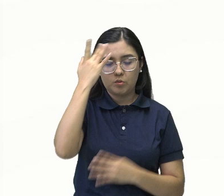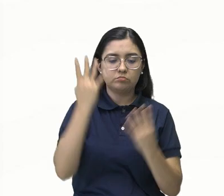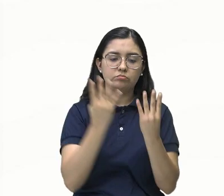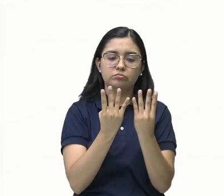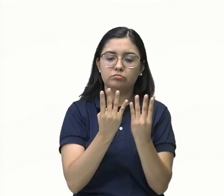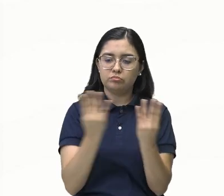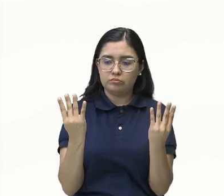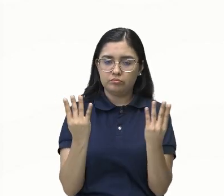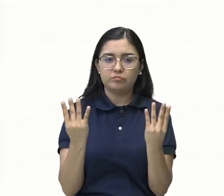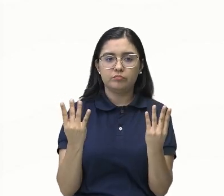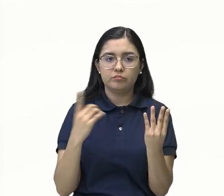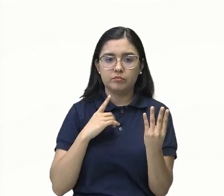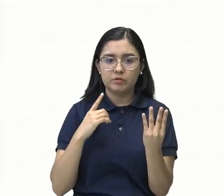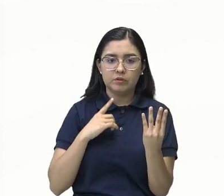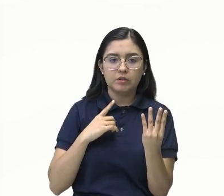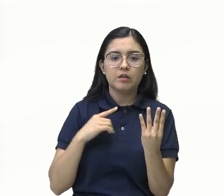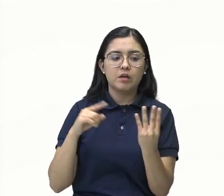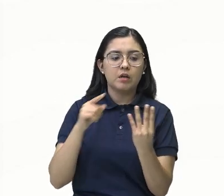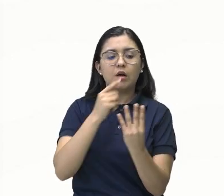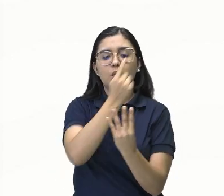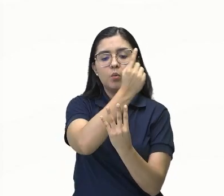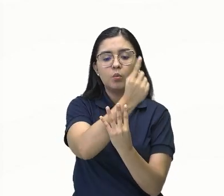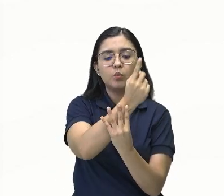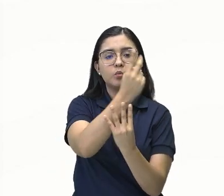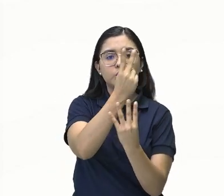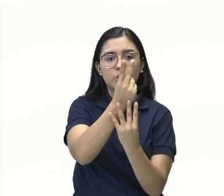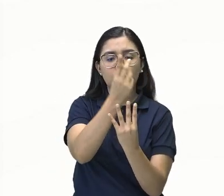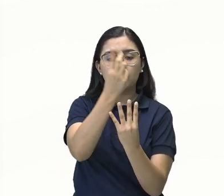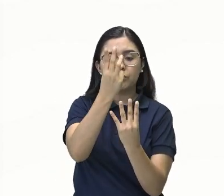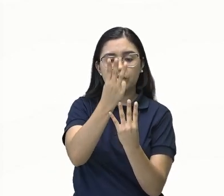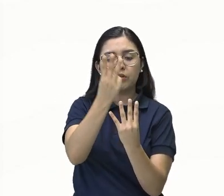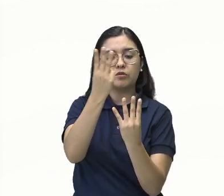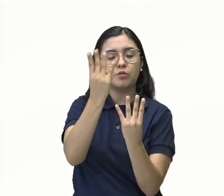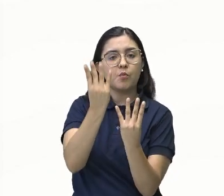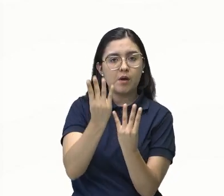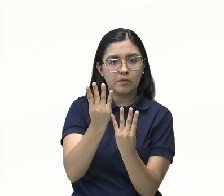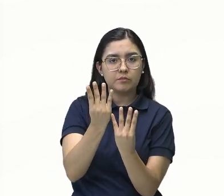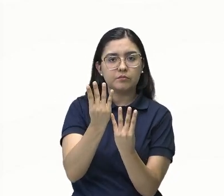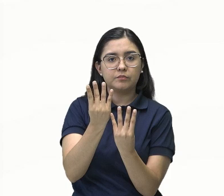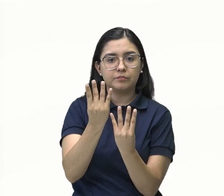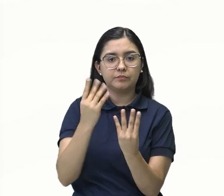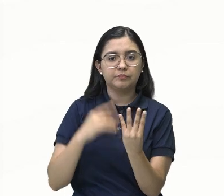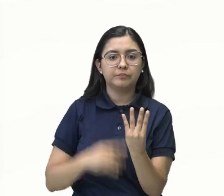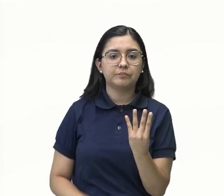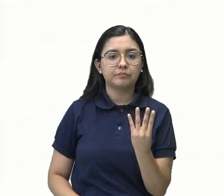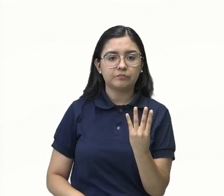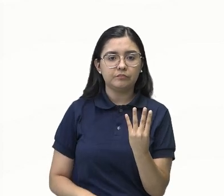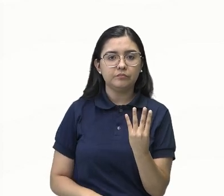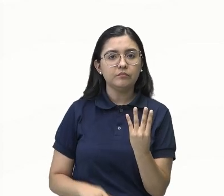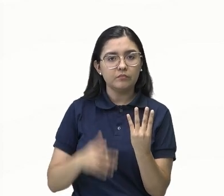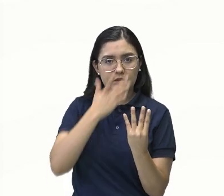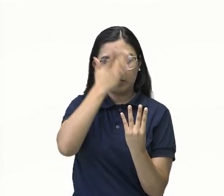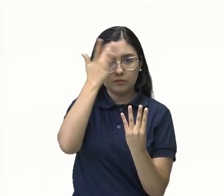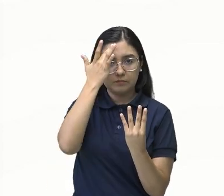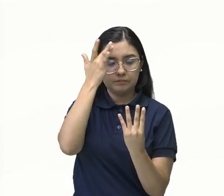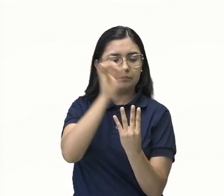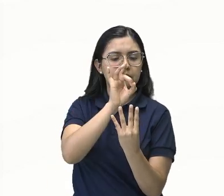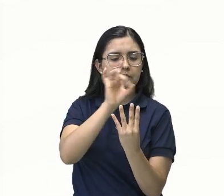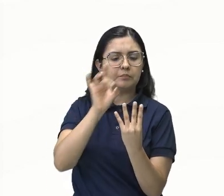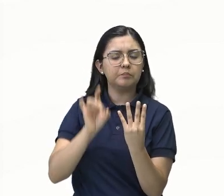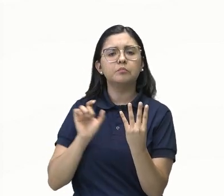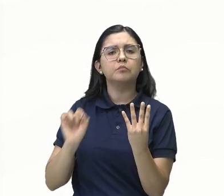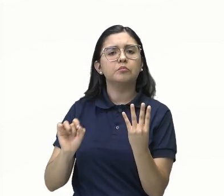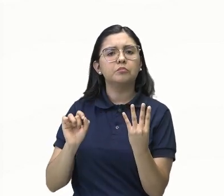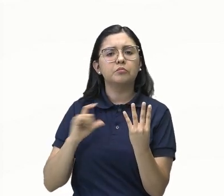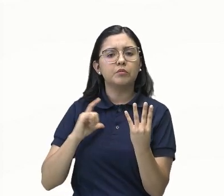dizer assim que a gente tem a pessoa número 1, a pessoa número 2, a pessoa número 3, a pessoa número 4 e a pessoa número 5. Tá? Então, o que vai